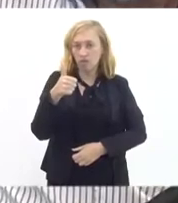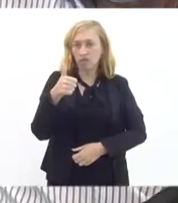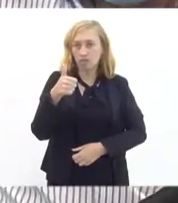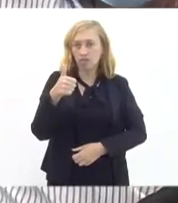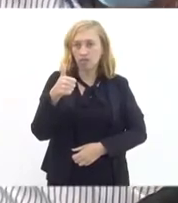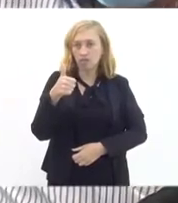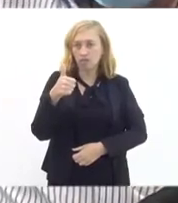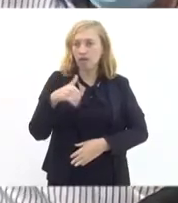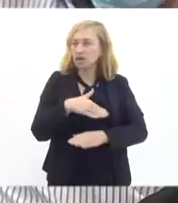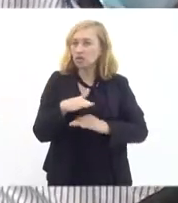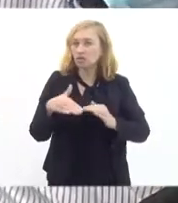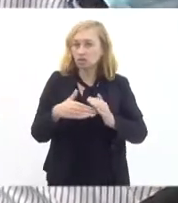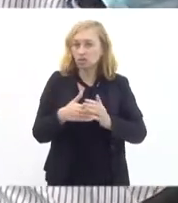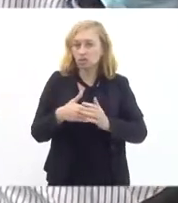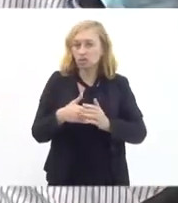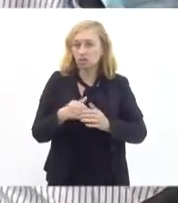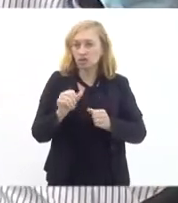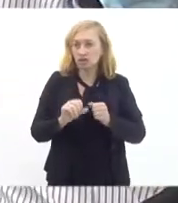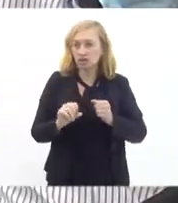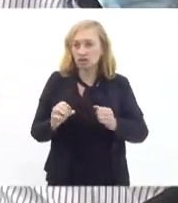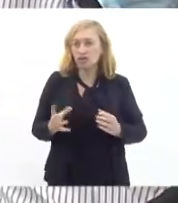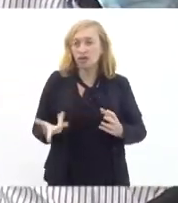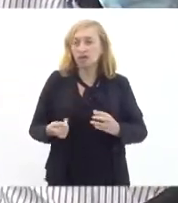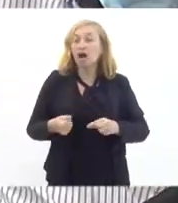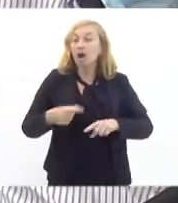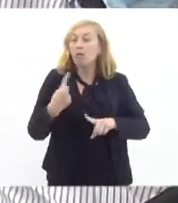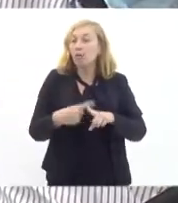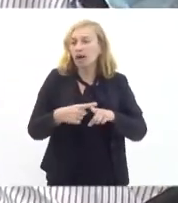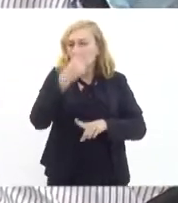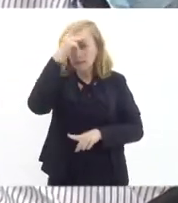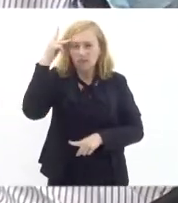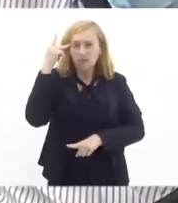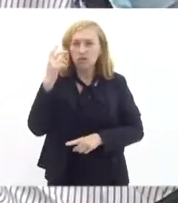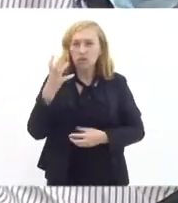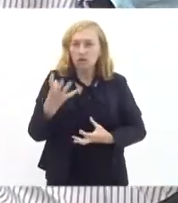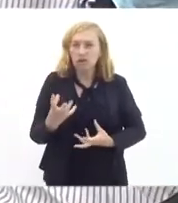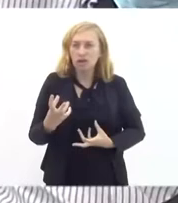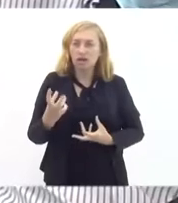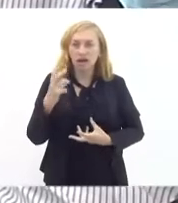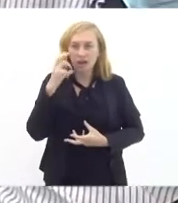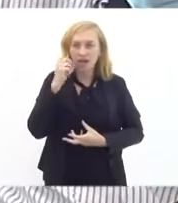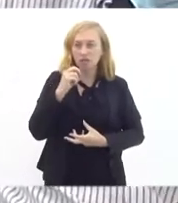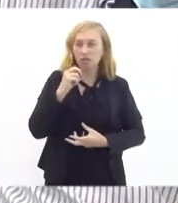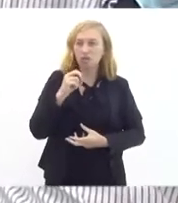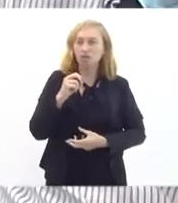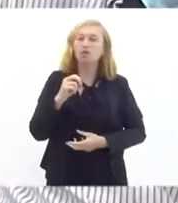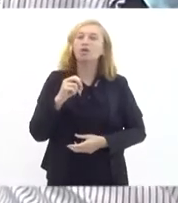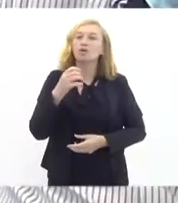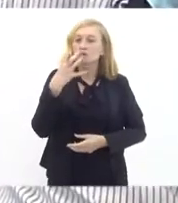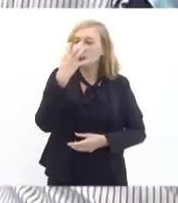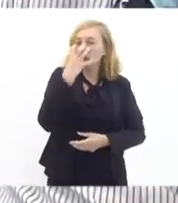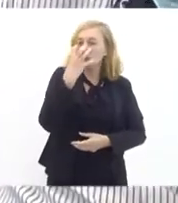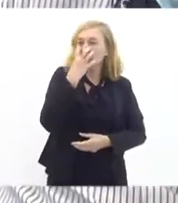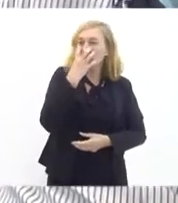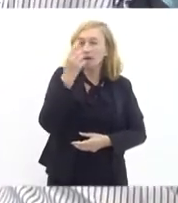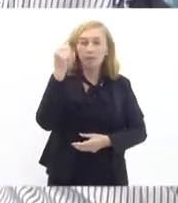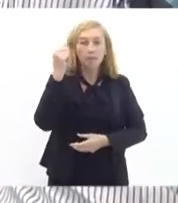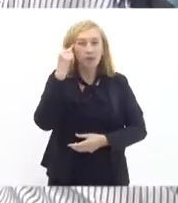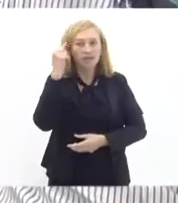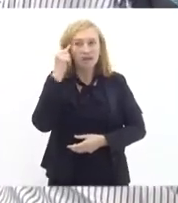Todos. Tá? Porque a pessoa que adota um animal microchipado, ele vai pensar 2 vezes antes de jogar na rua de